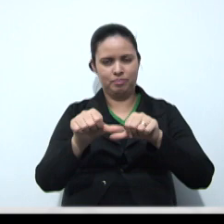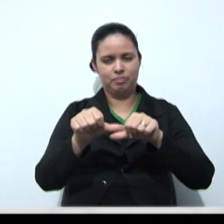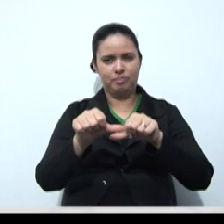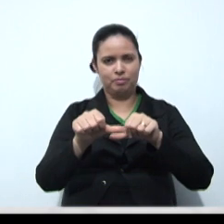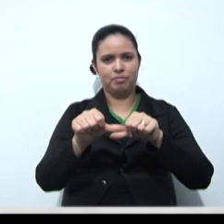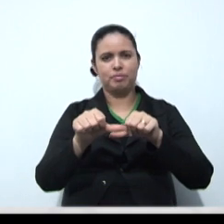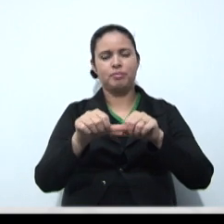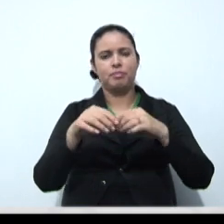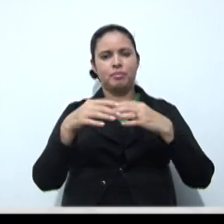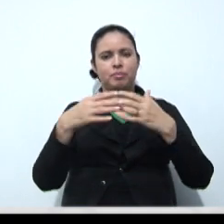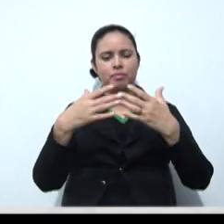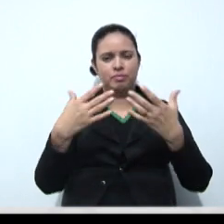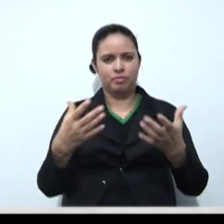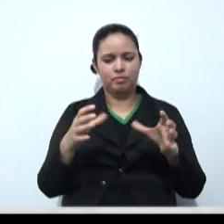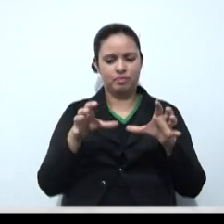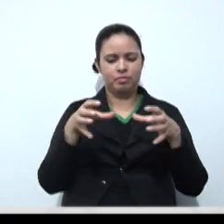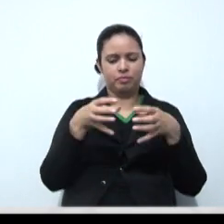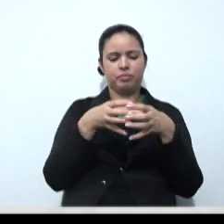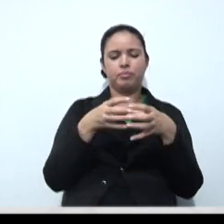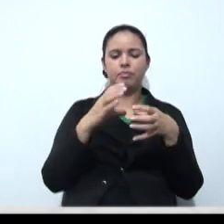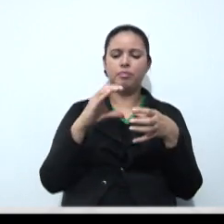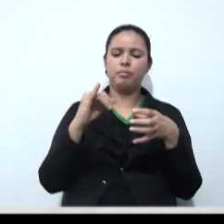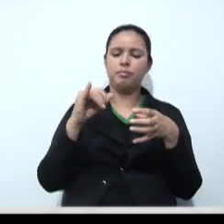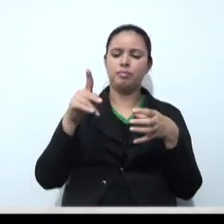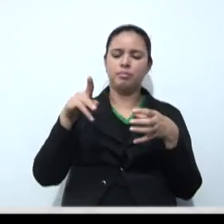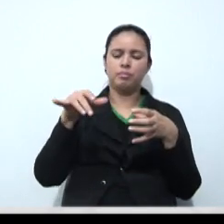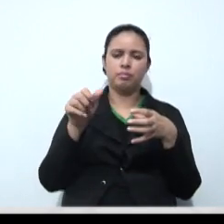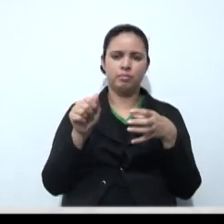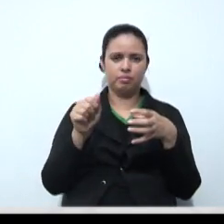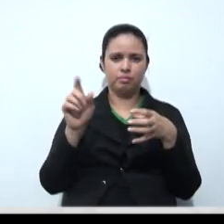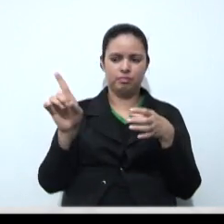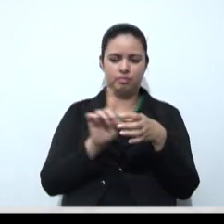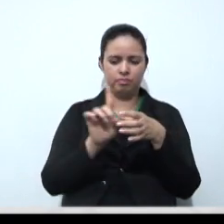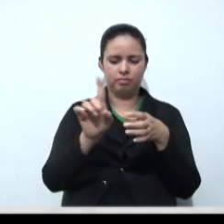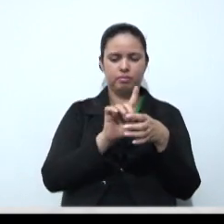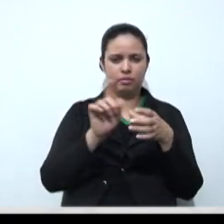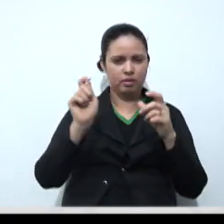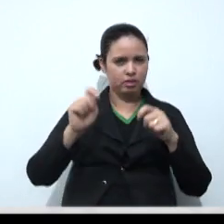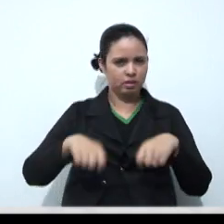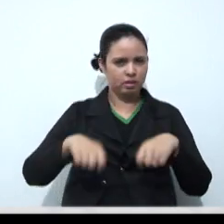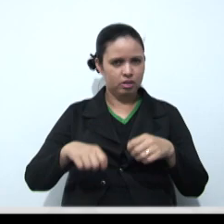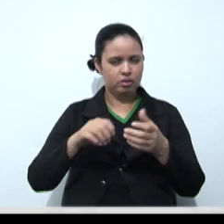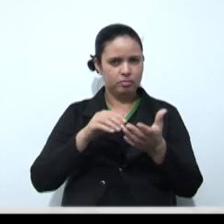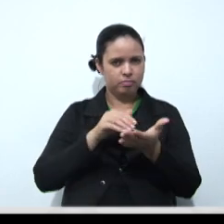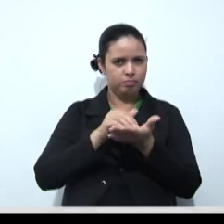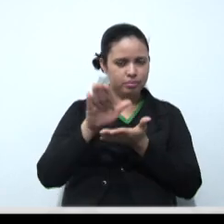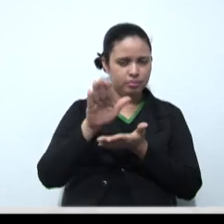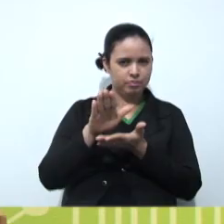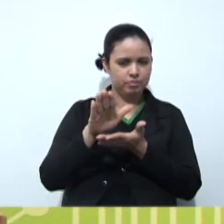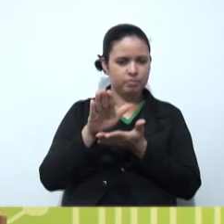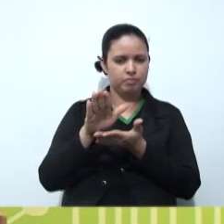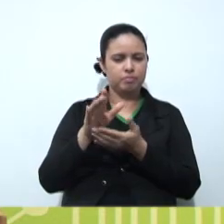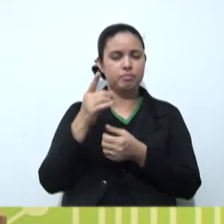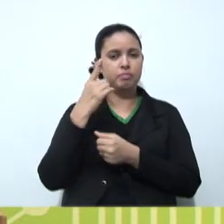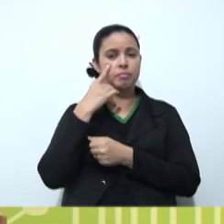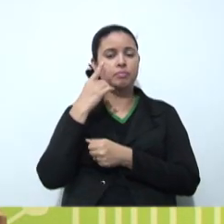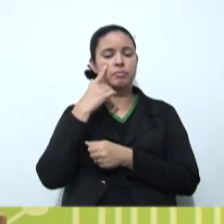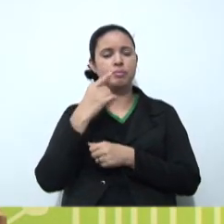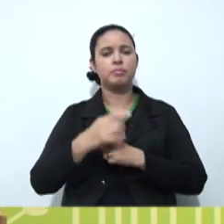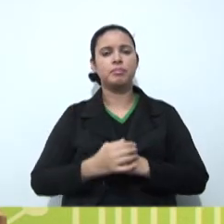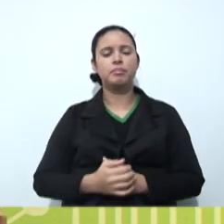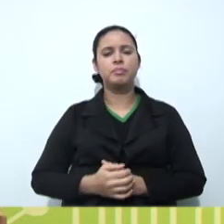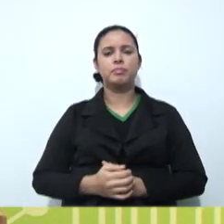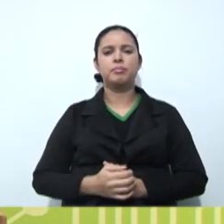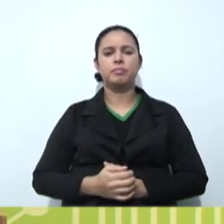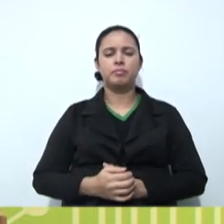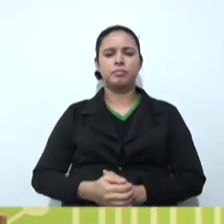eleito pode ser dispensado da CIPA ou demitido, professor? Isso é uma pergunta que muitos de vocês podem fazer. Olha aqui para mim. Ah, mas